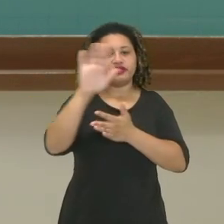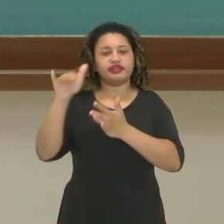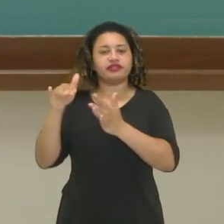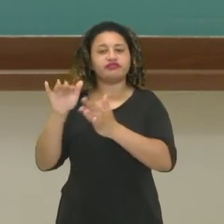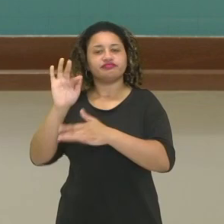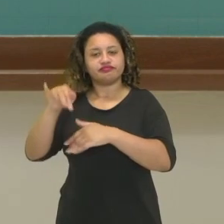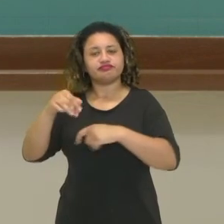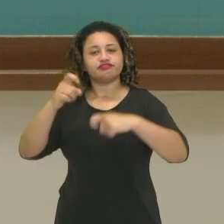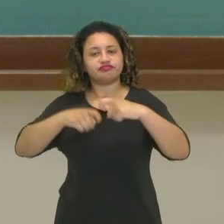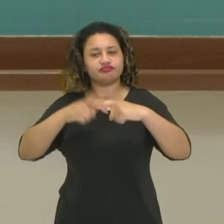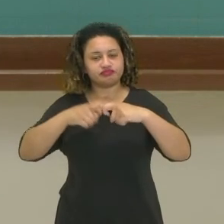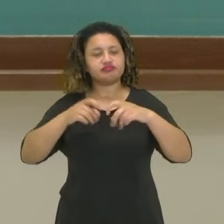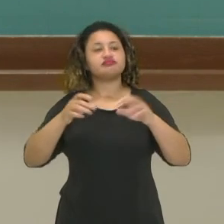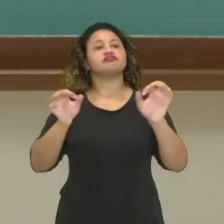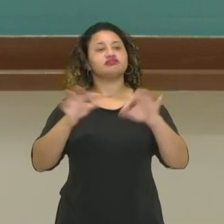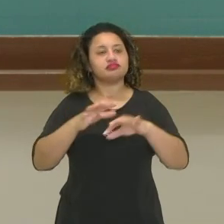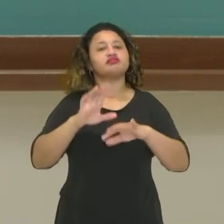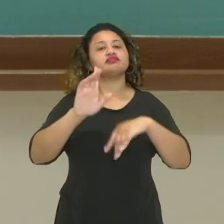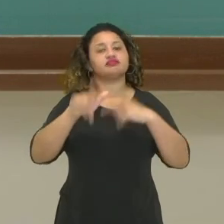final.